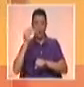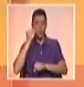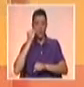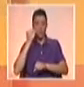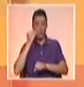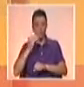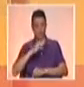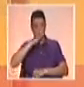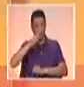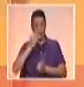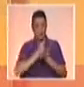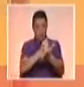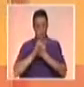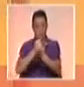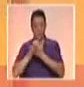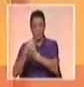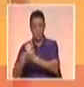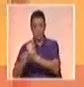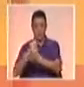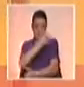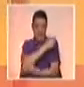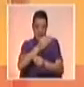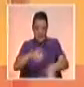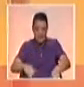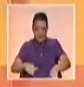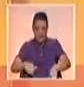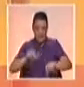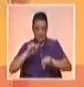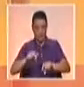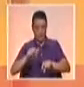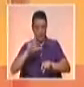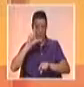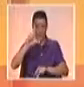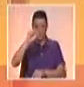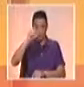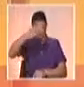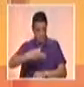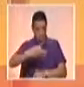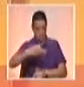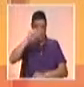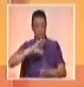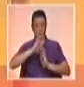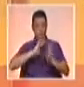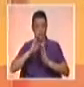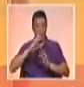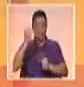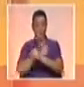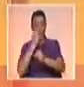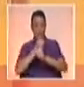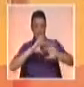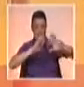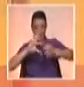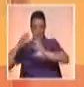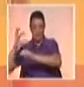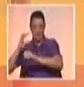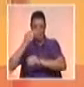disse, ajudar, de facto, a criança a ter um domínio sobre a sua língua, a língua gestual, e também um trabalho de articulação com o professor